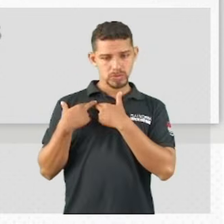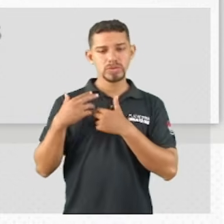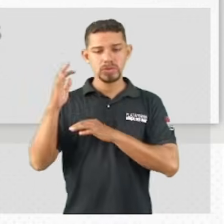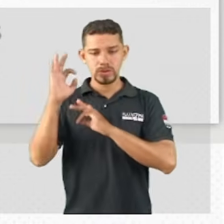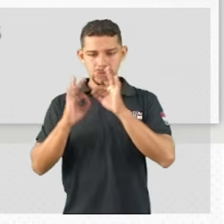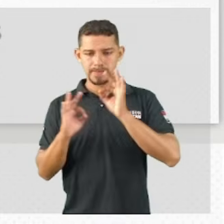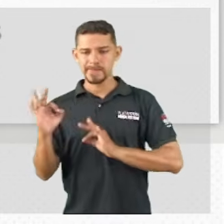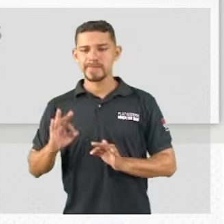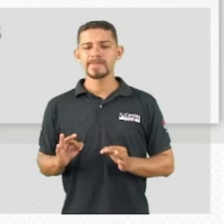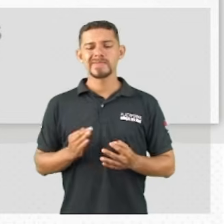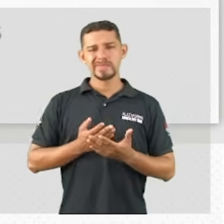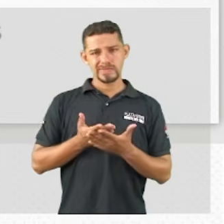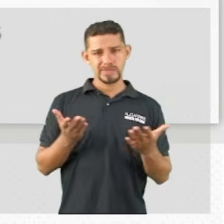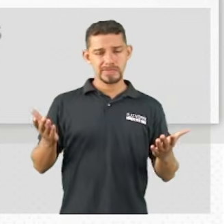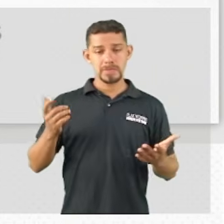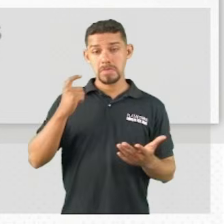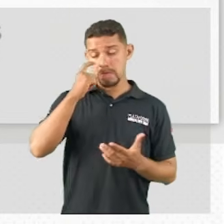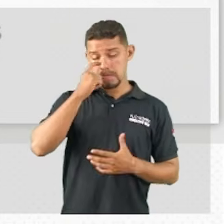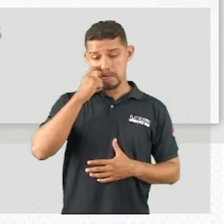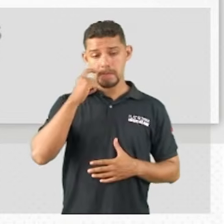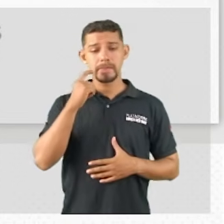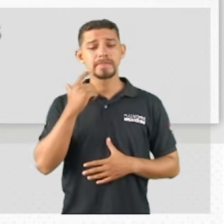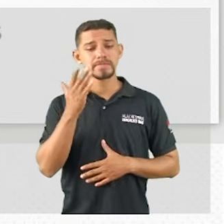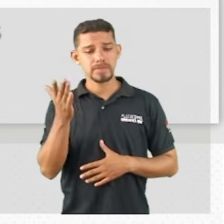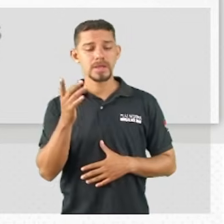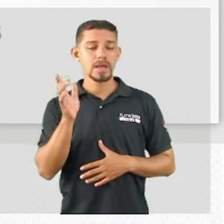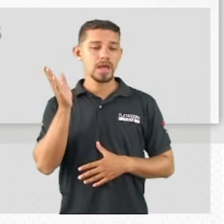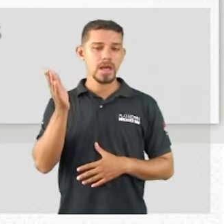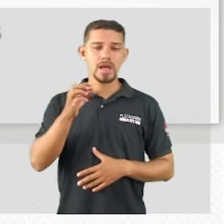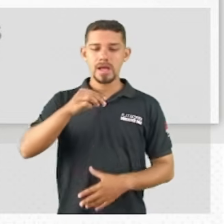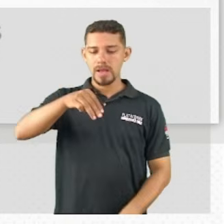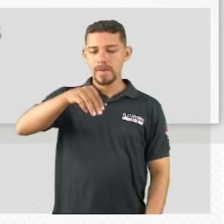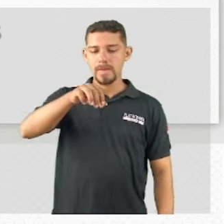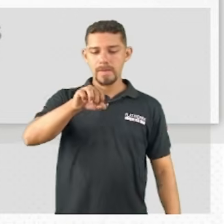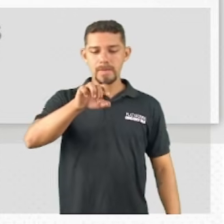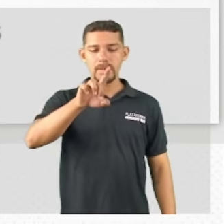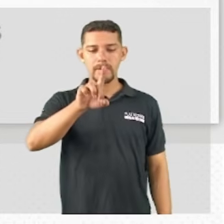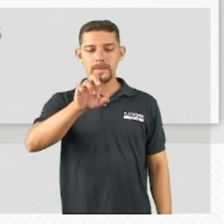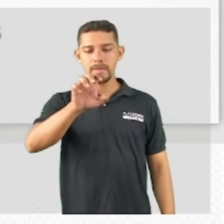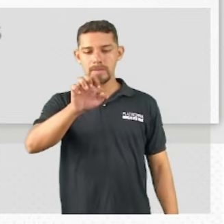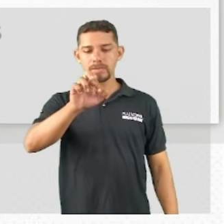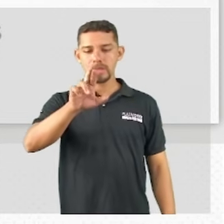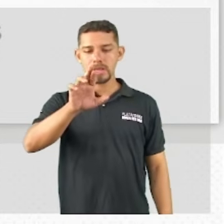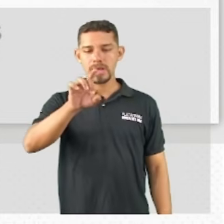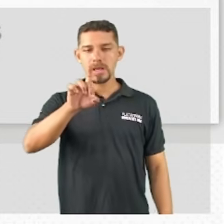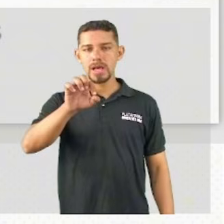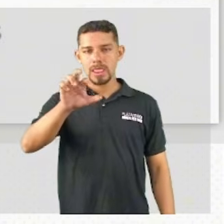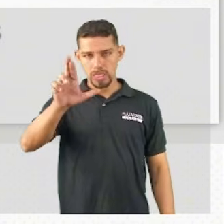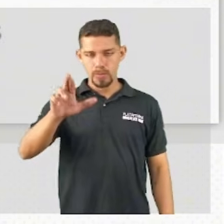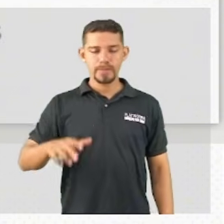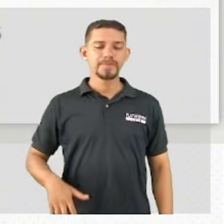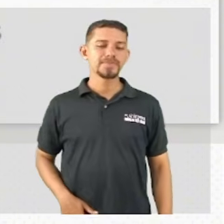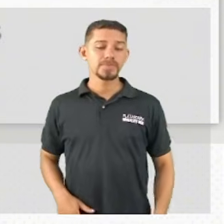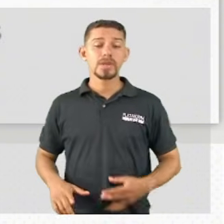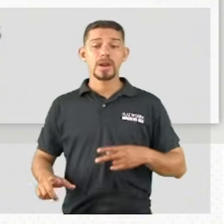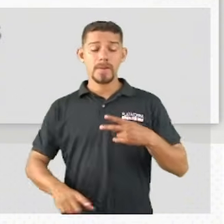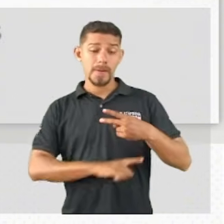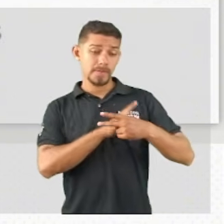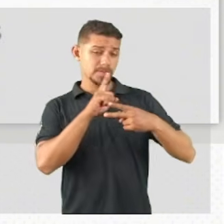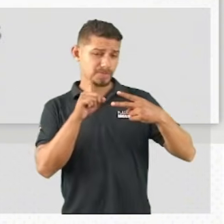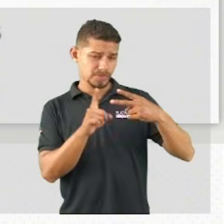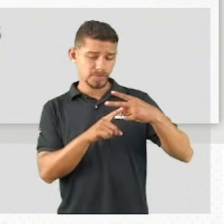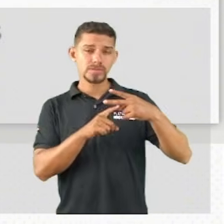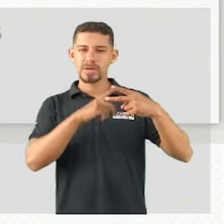dando esse direcionamento, é a figura do moderador. Outro papel de outro